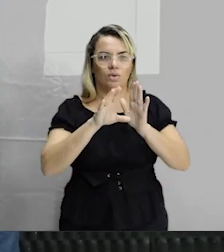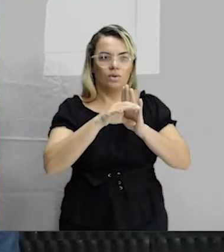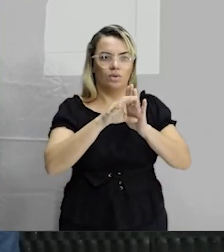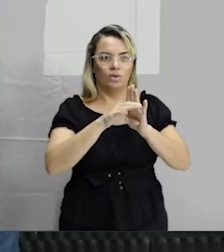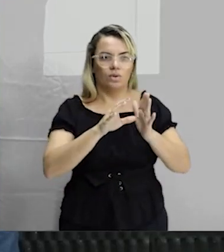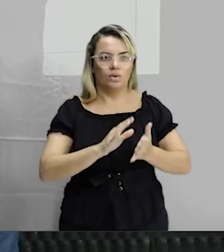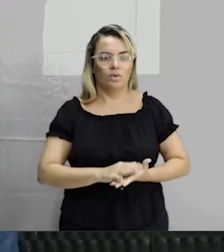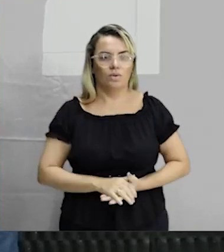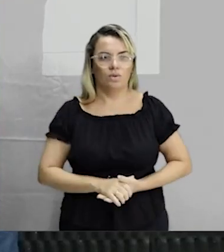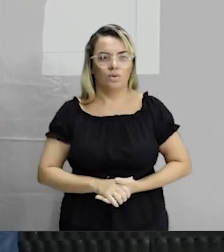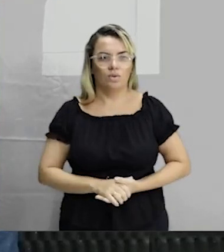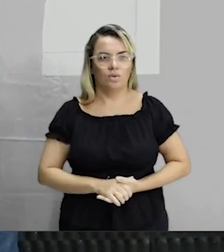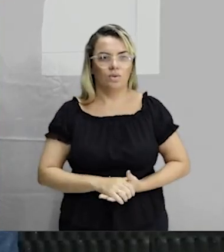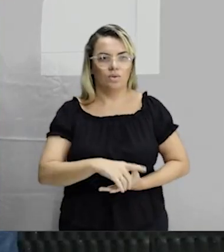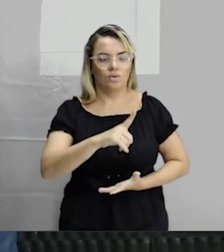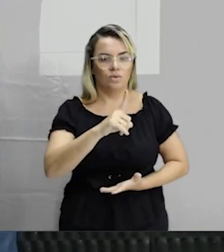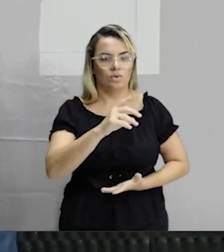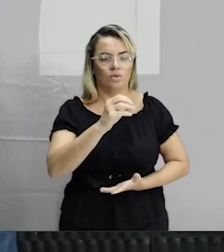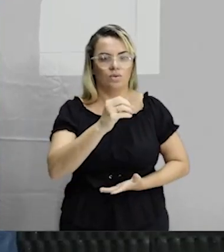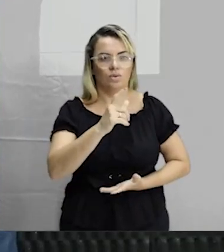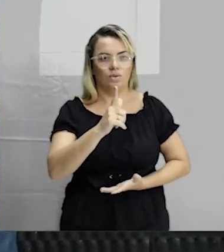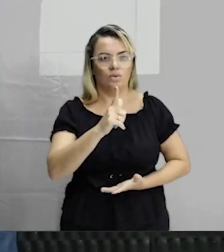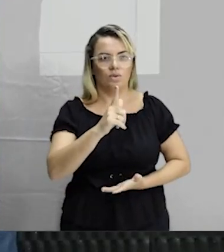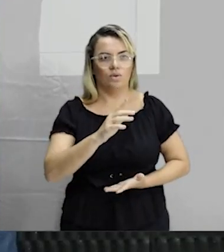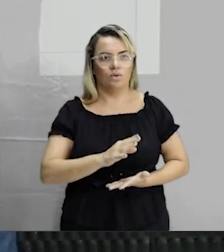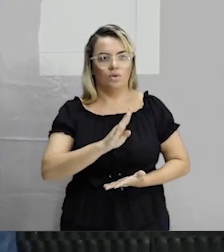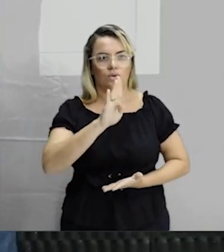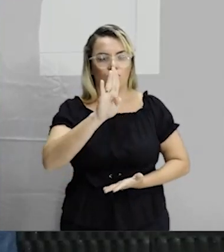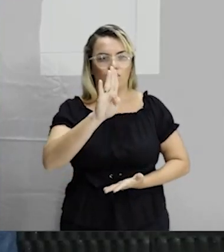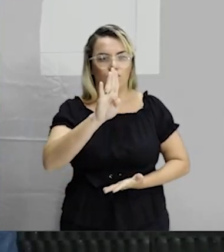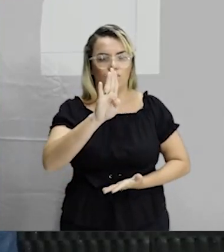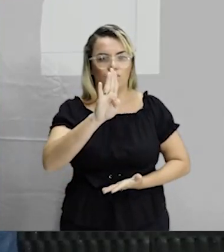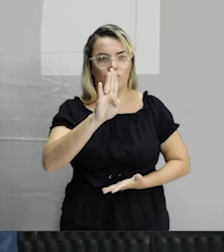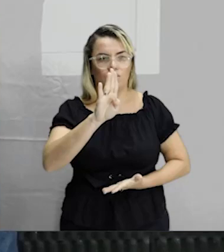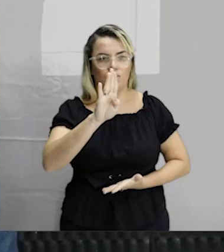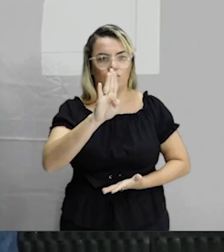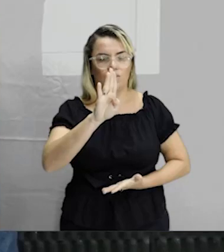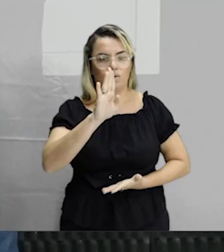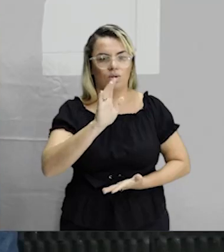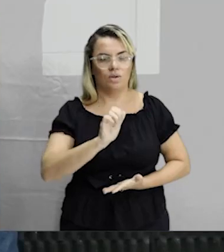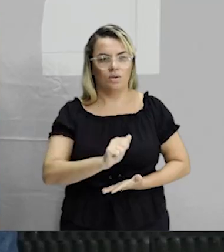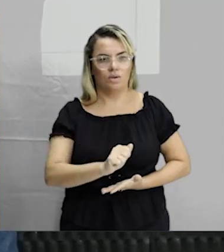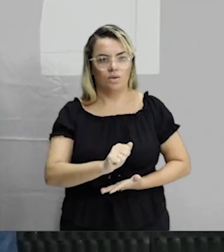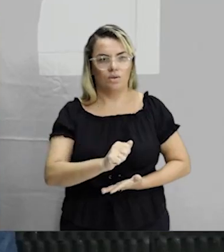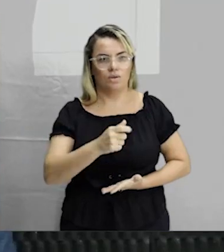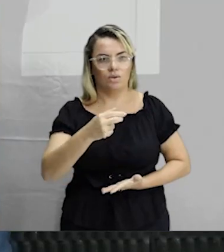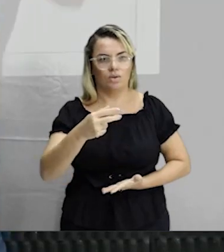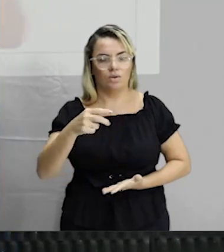que logaritmo de b na base a é igual a x,